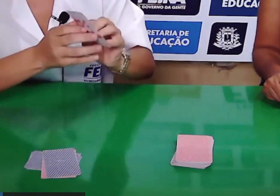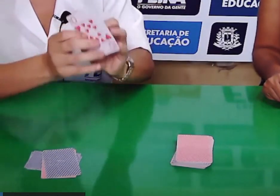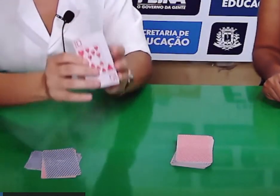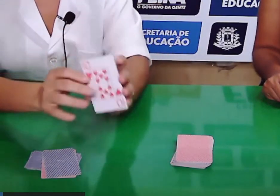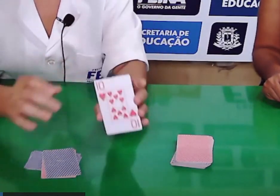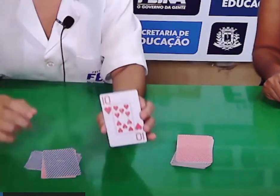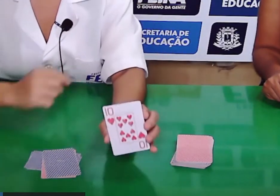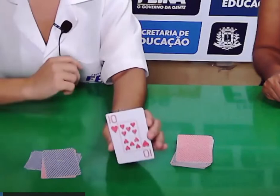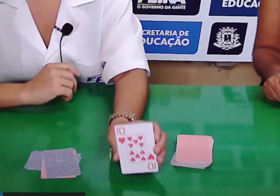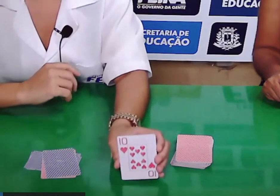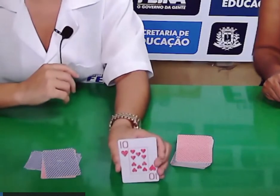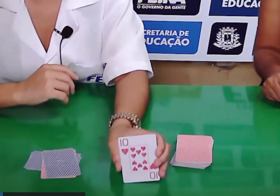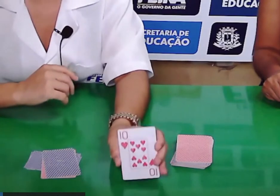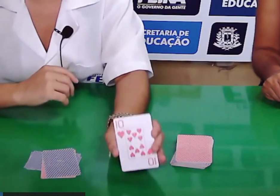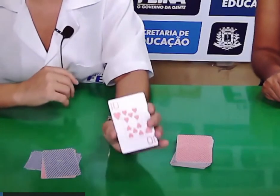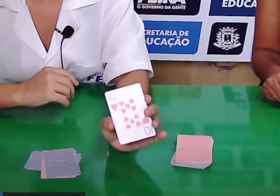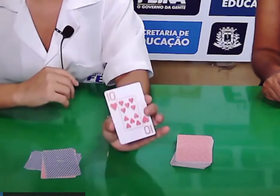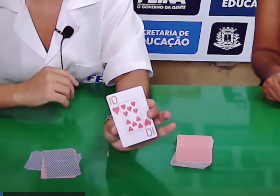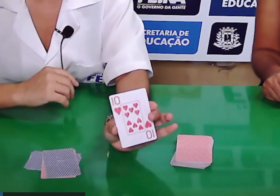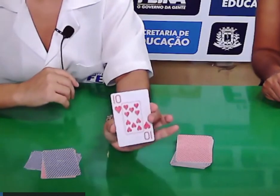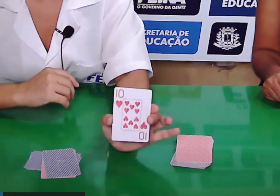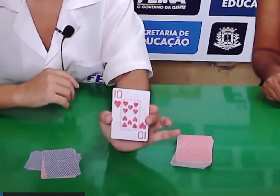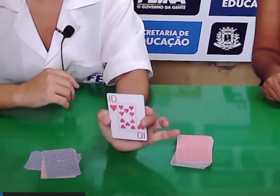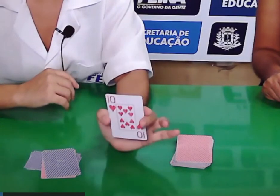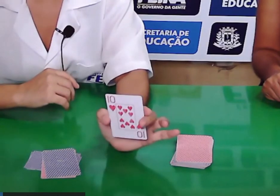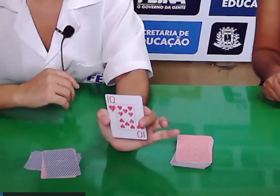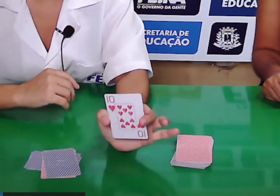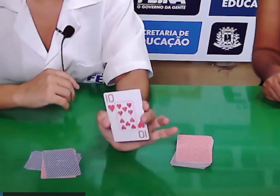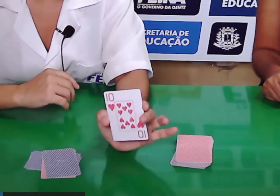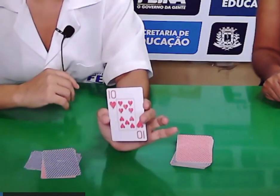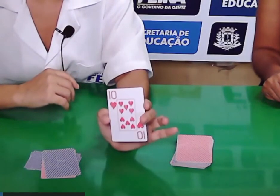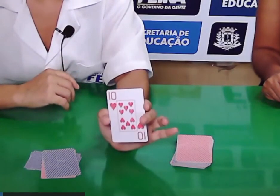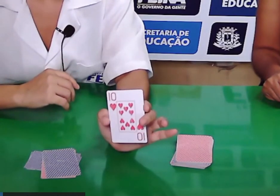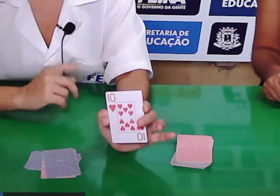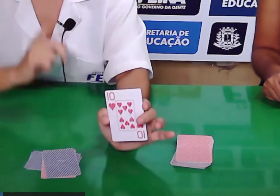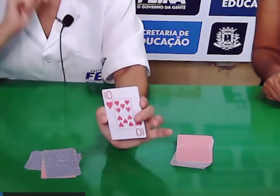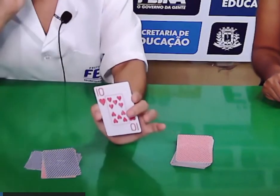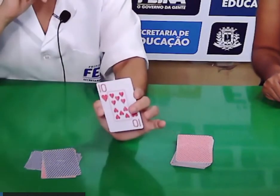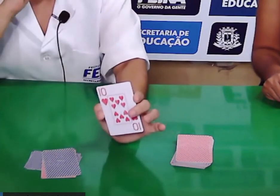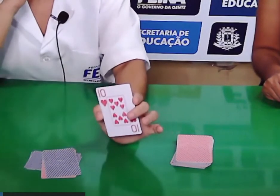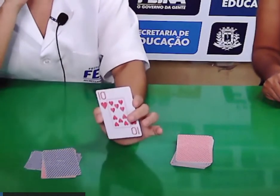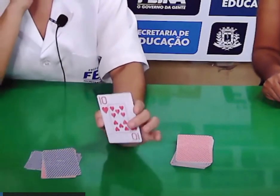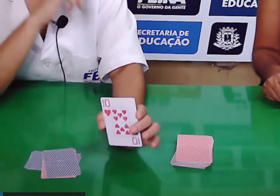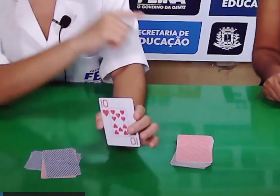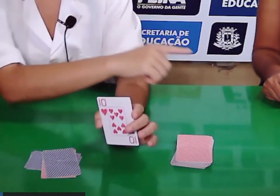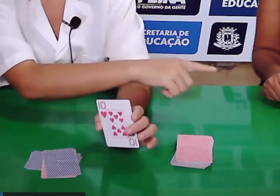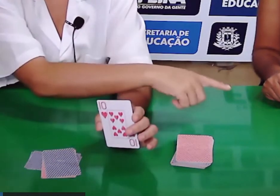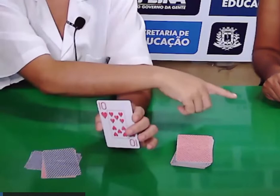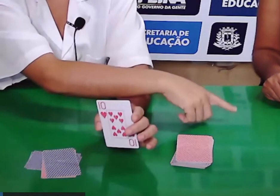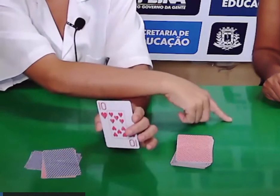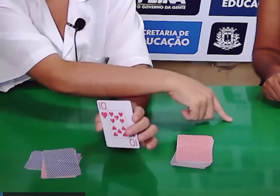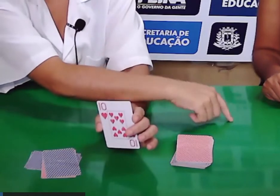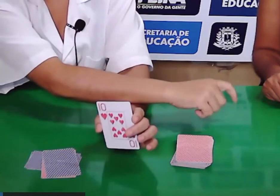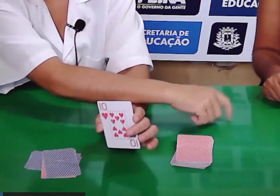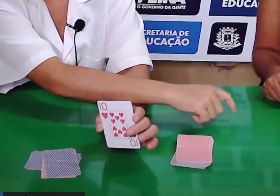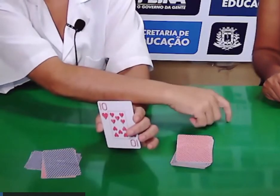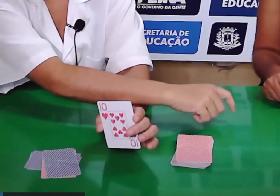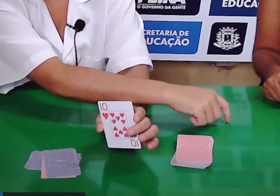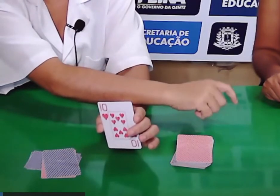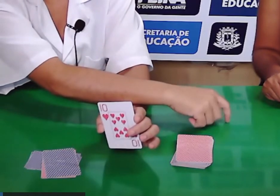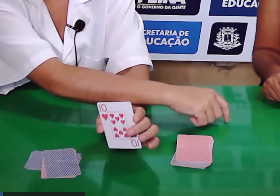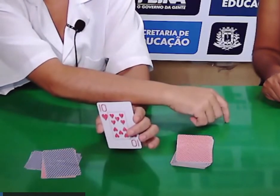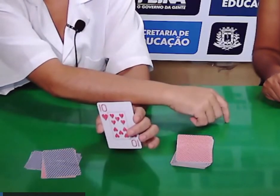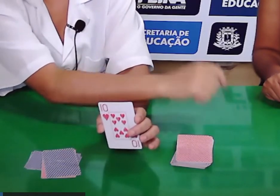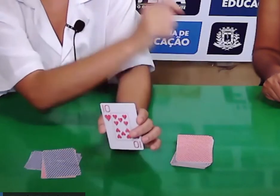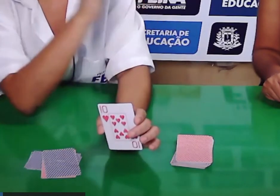pró. Olha lá, eu tirei, ó, o número 10. Agora a gente pode pensar, se ela fez